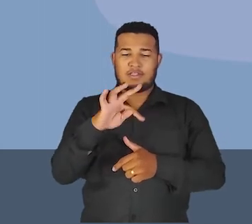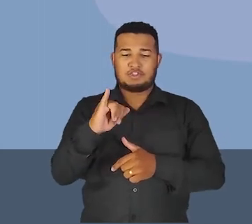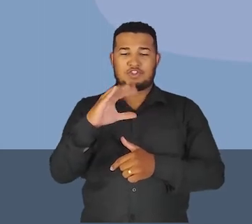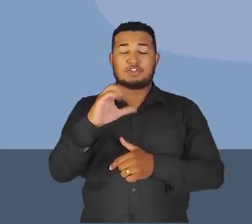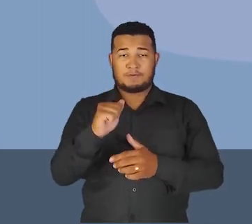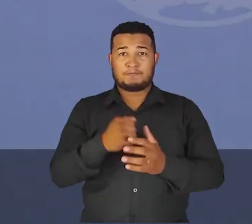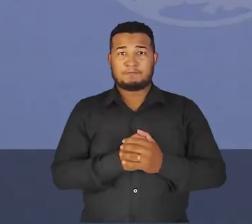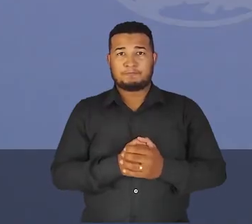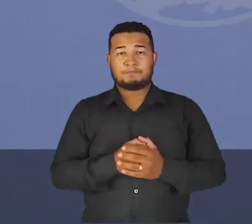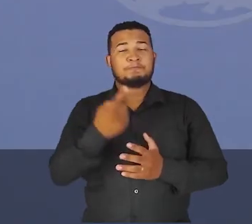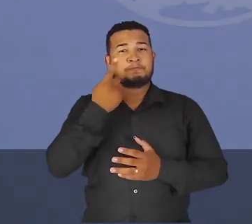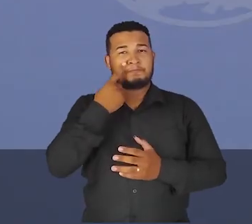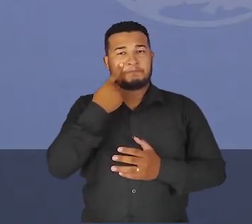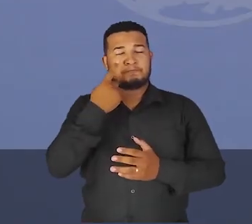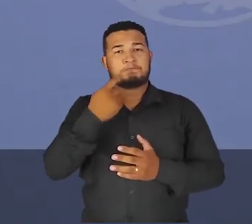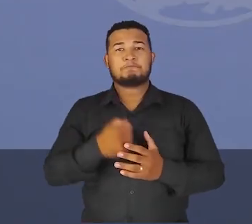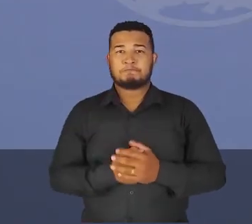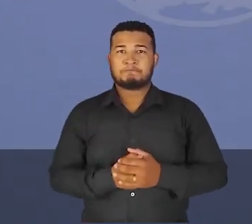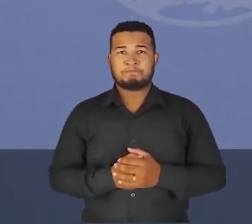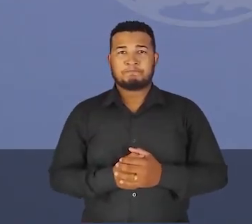para mim, vem comigo.